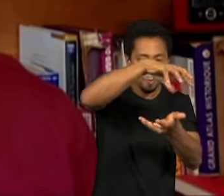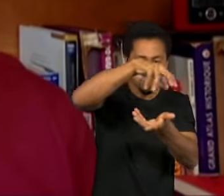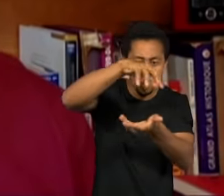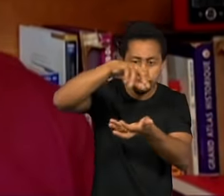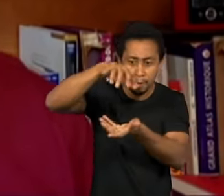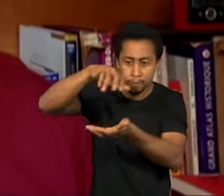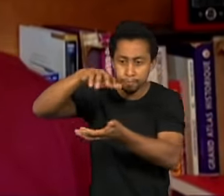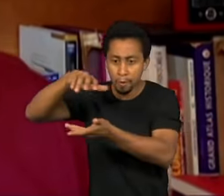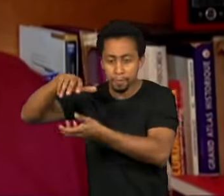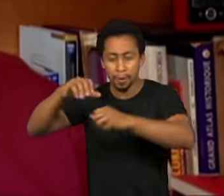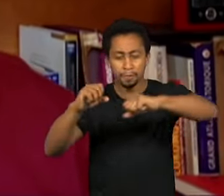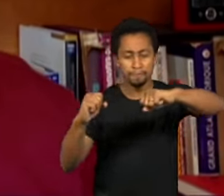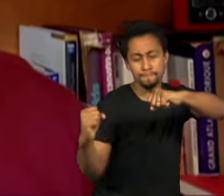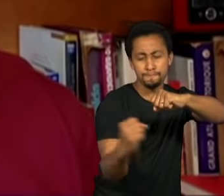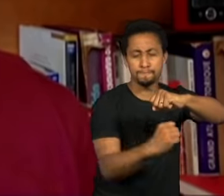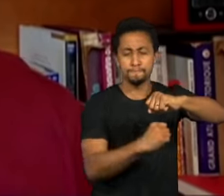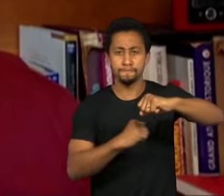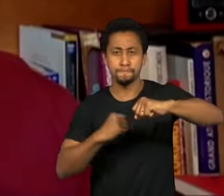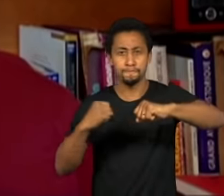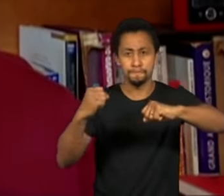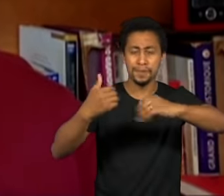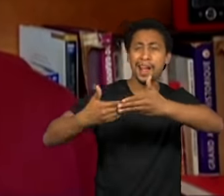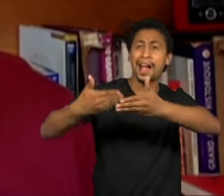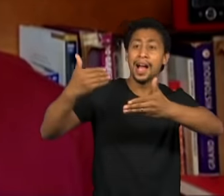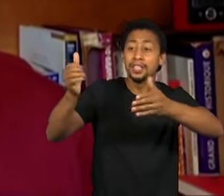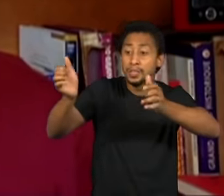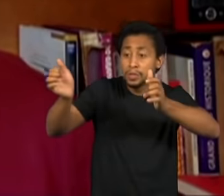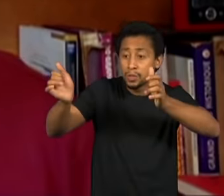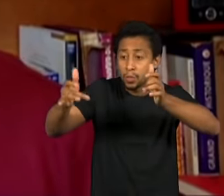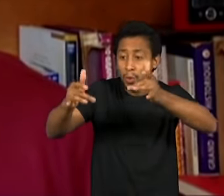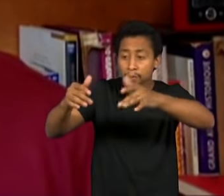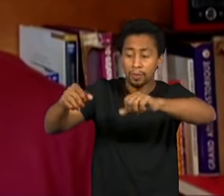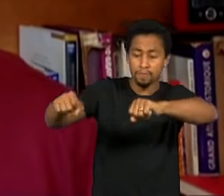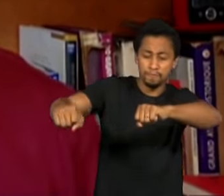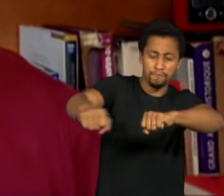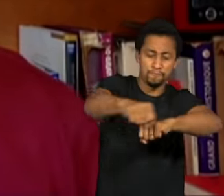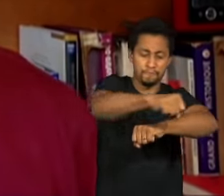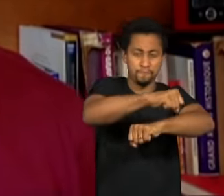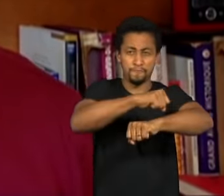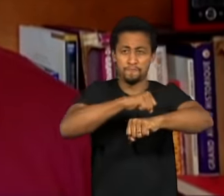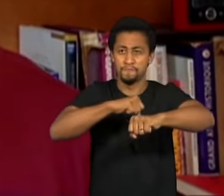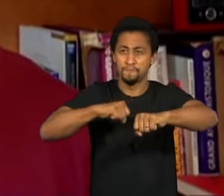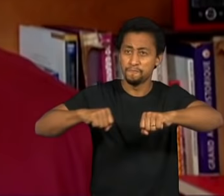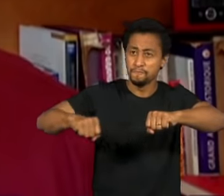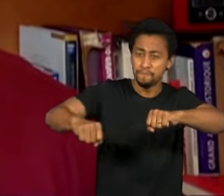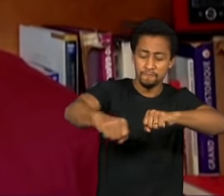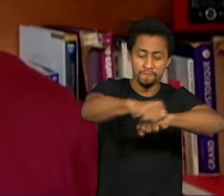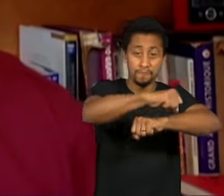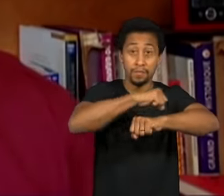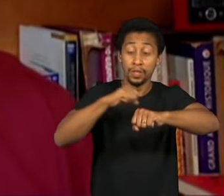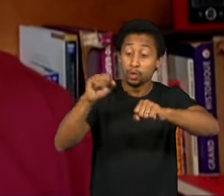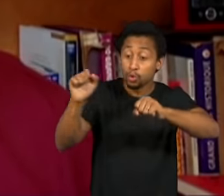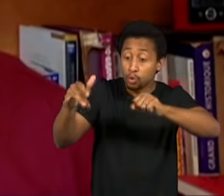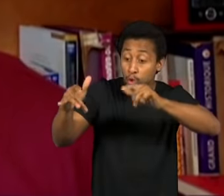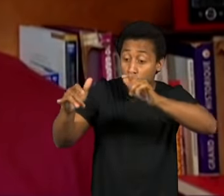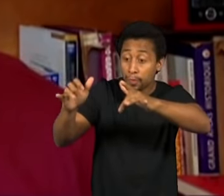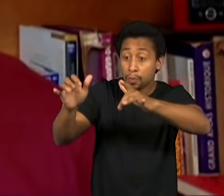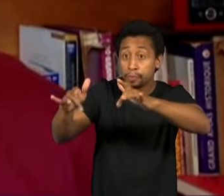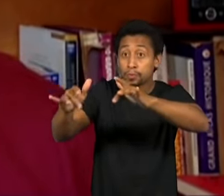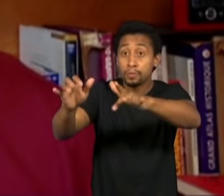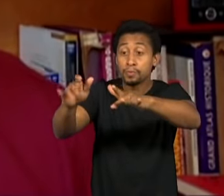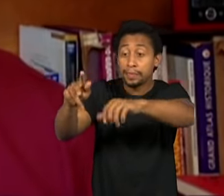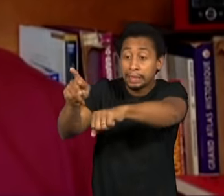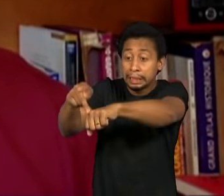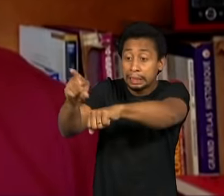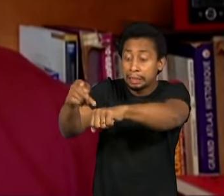química lá do disco planetário do qual se formou a Terra e os demais